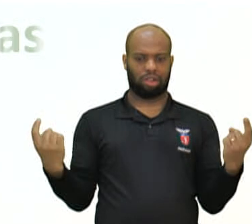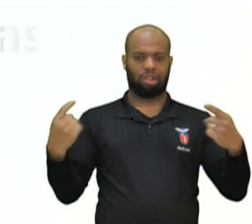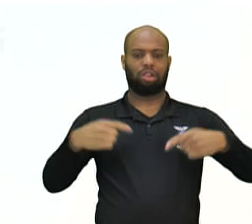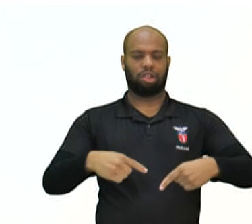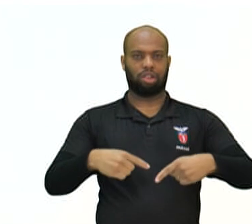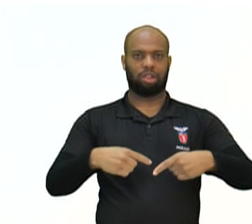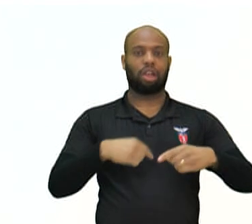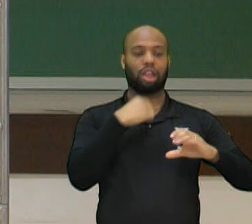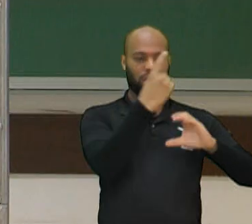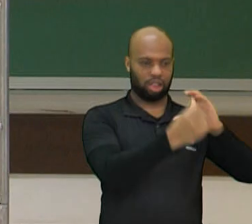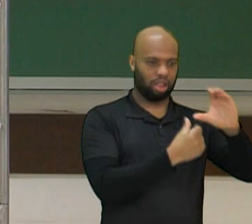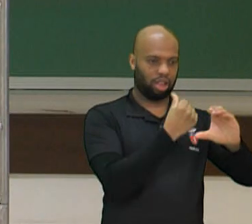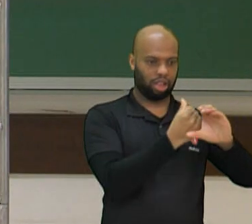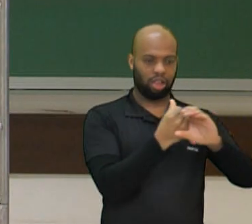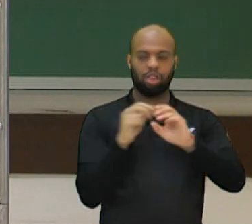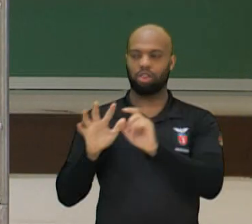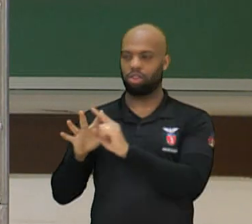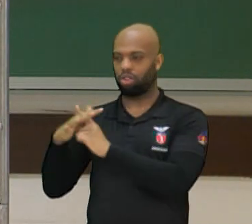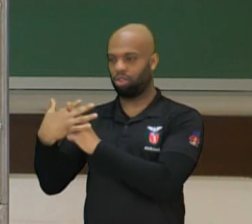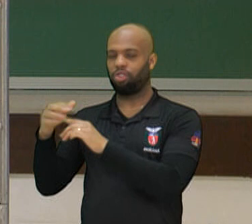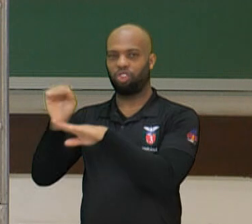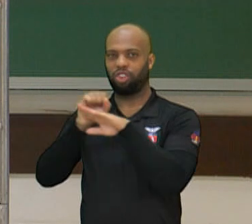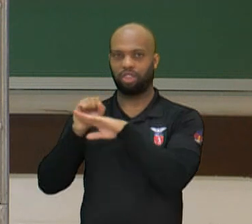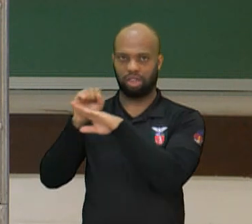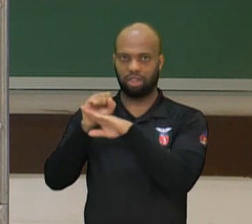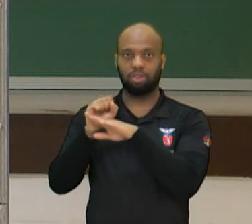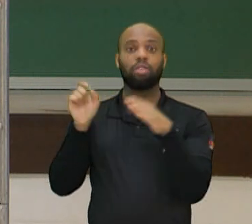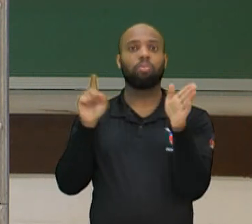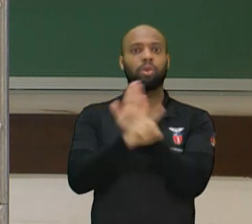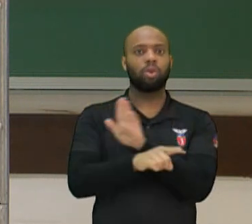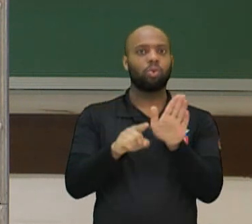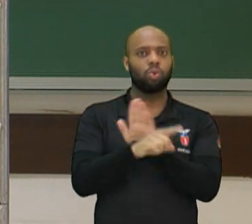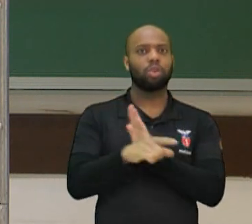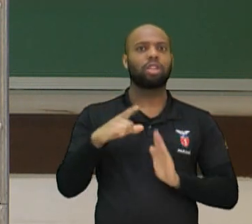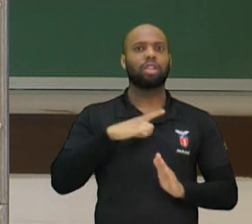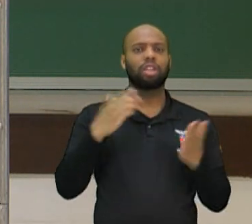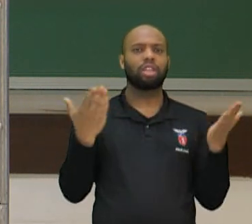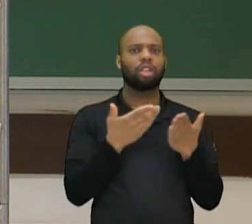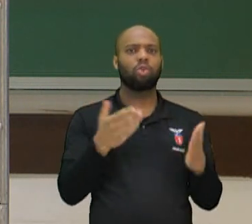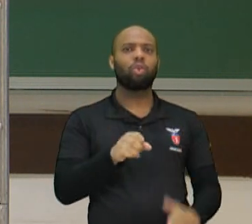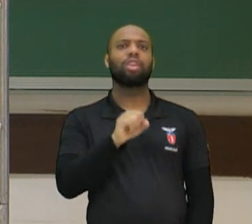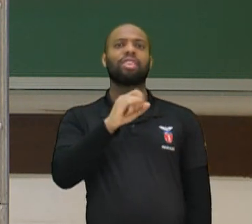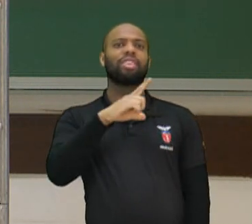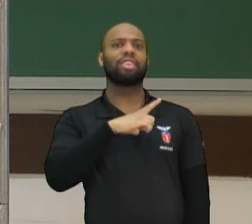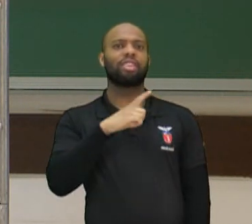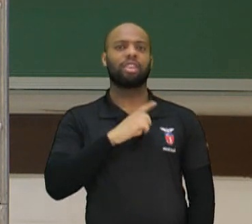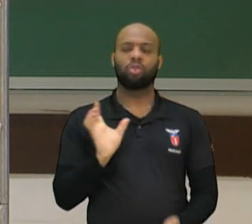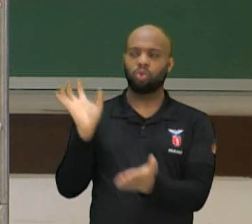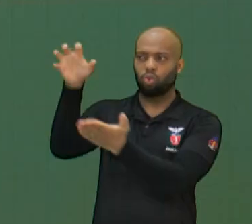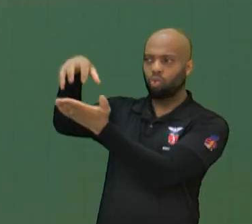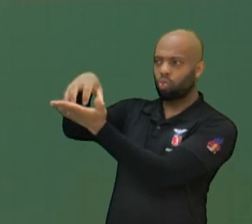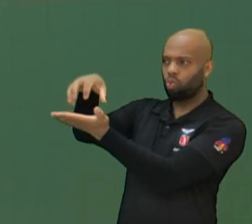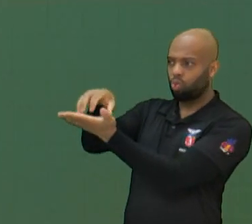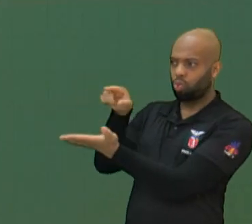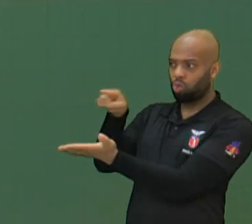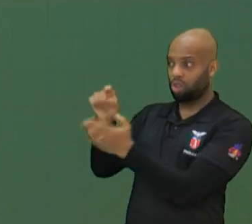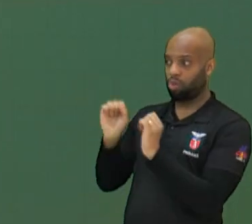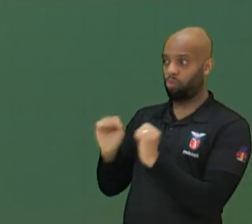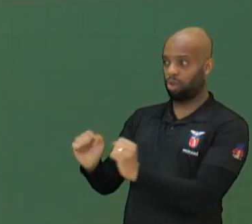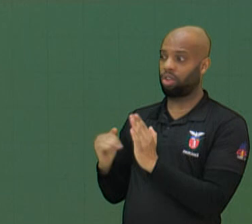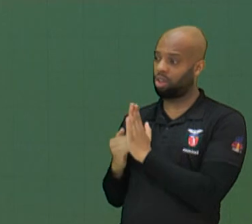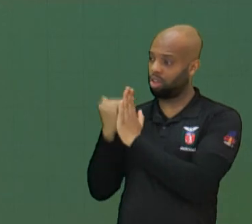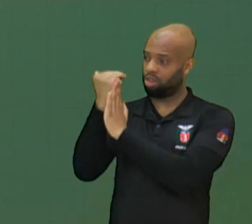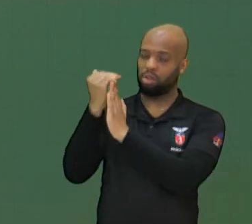capitalismo e socialismo. A questão problematizadora que se levanta é: se nós temos um organismo de poder acima